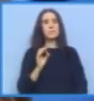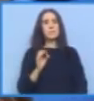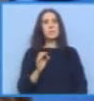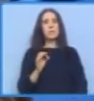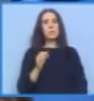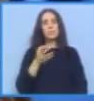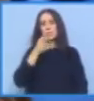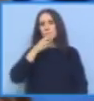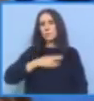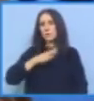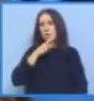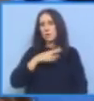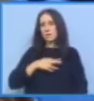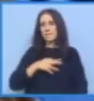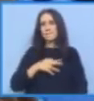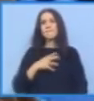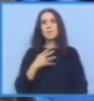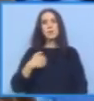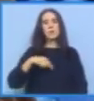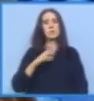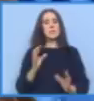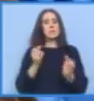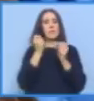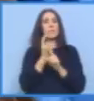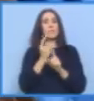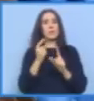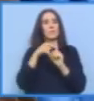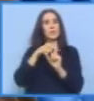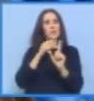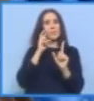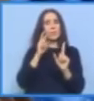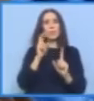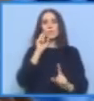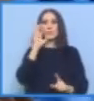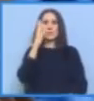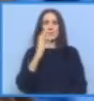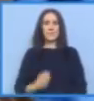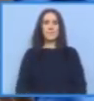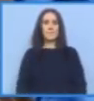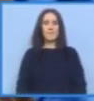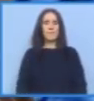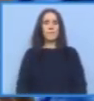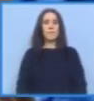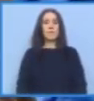estava a explicar porque é que nós somos salvos ao contemplar a cruz é muito importante.